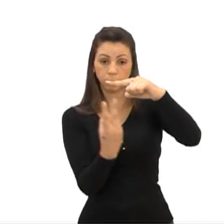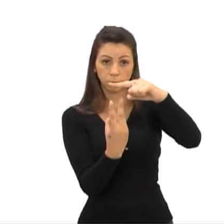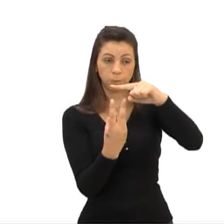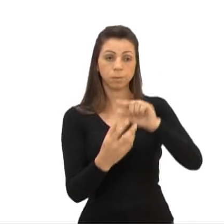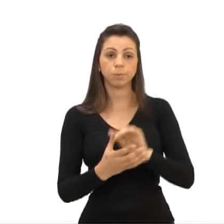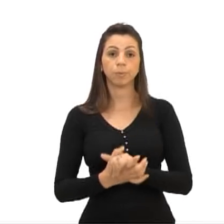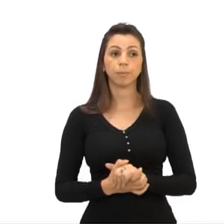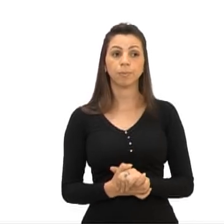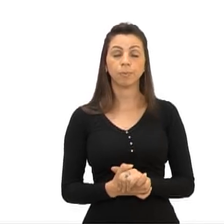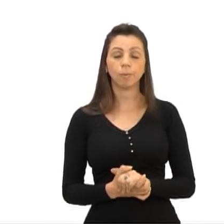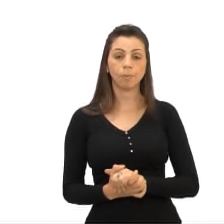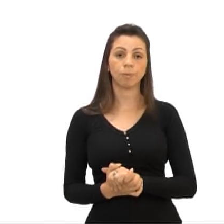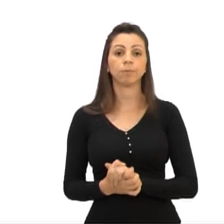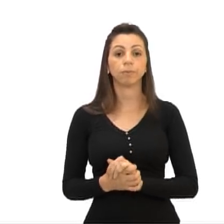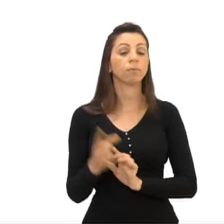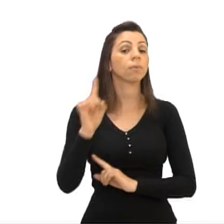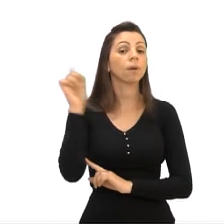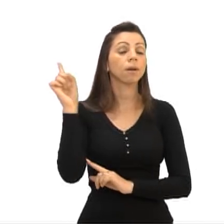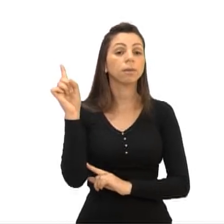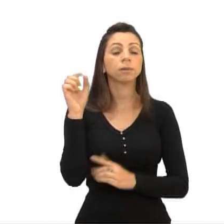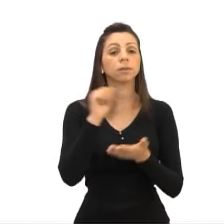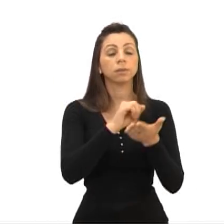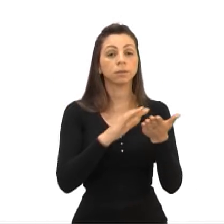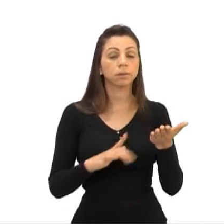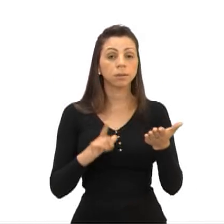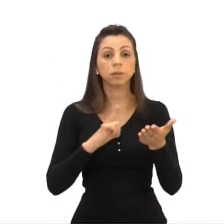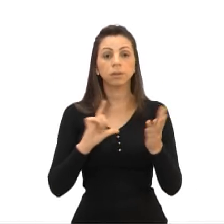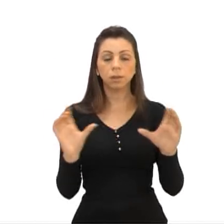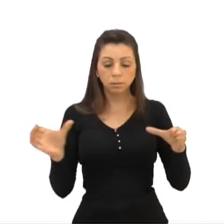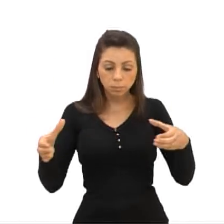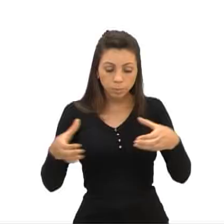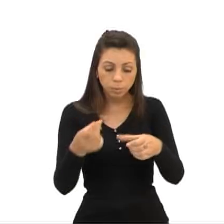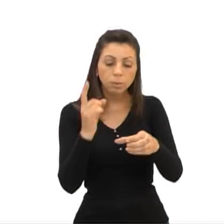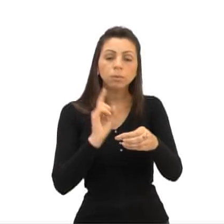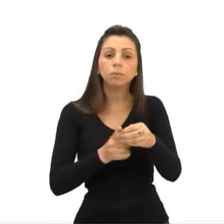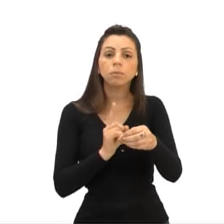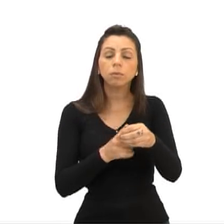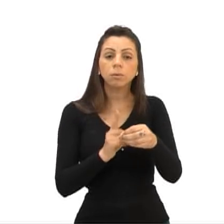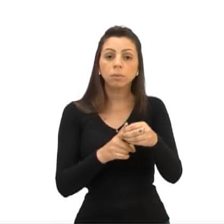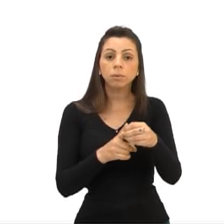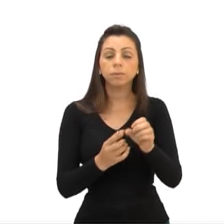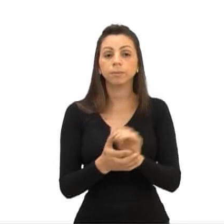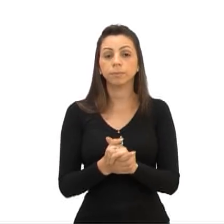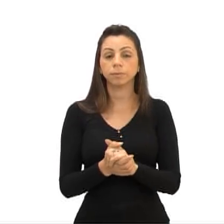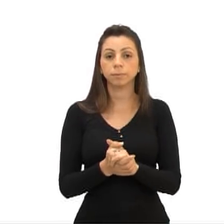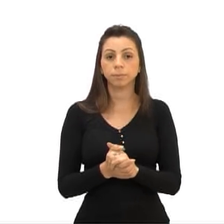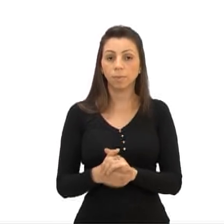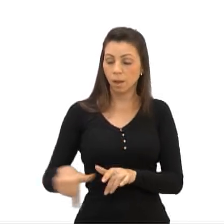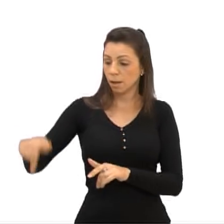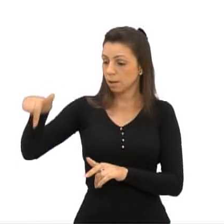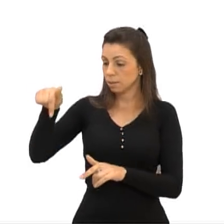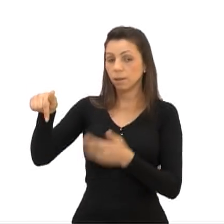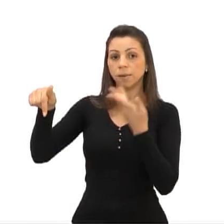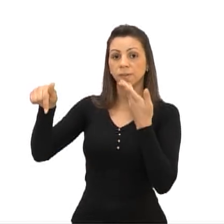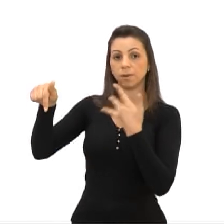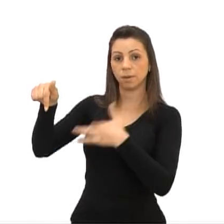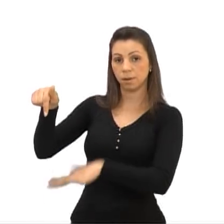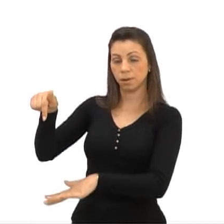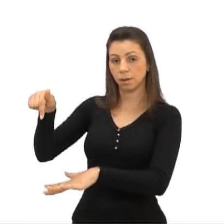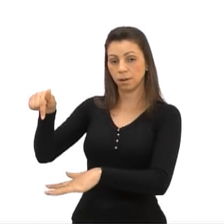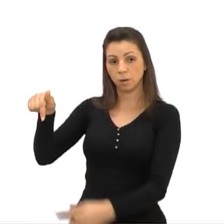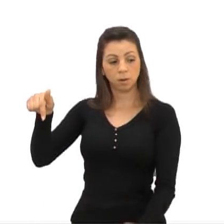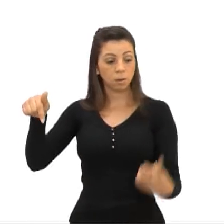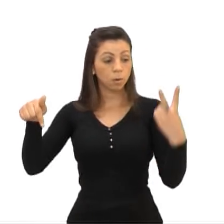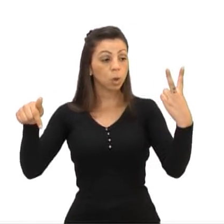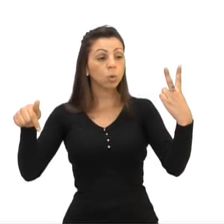Nesse exercício, em uma pequena comunidade, constatou-se que a cada 7 crianças, 2